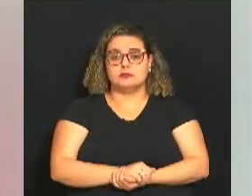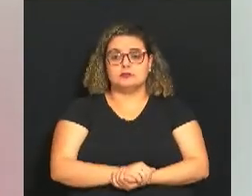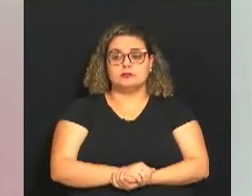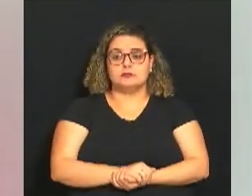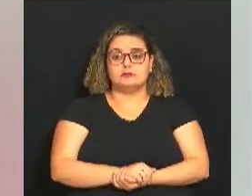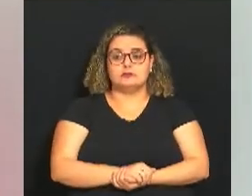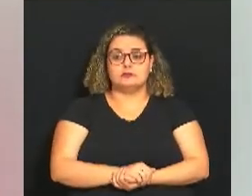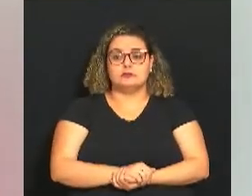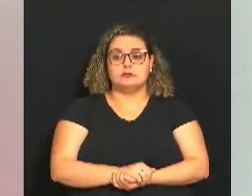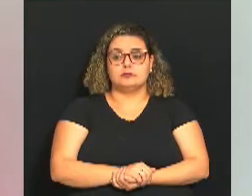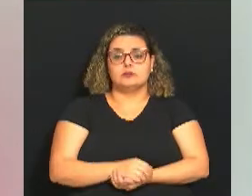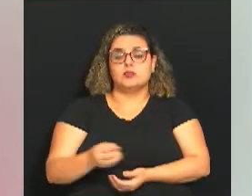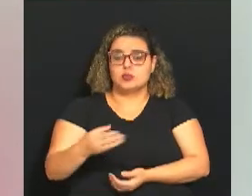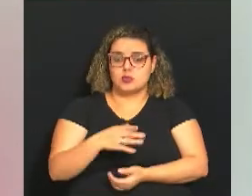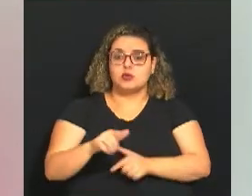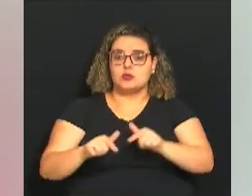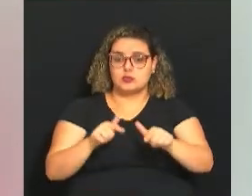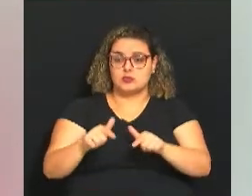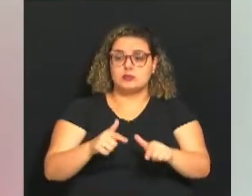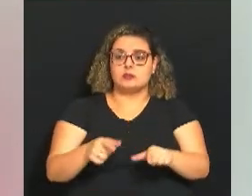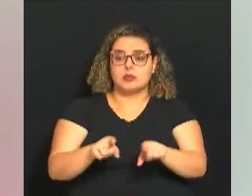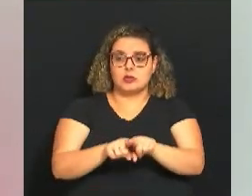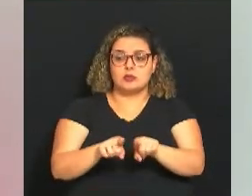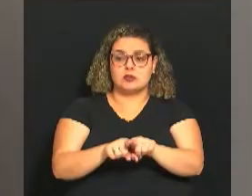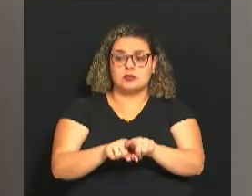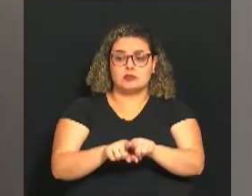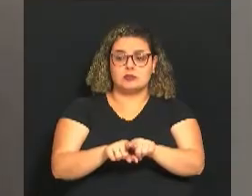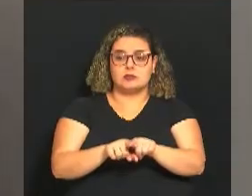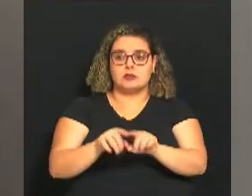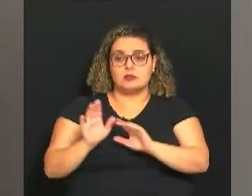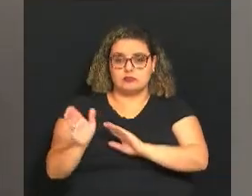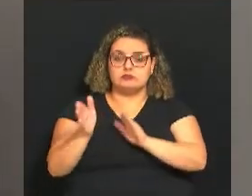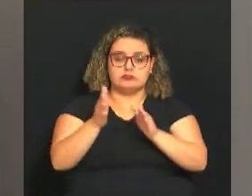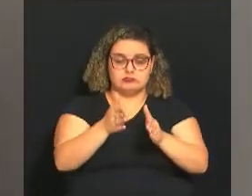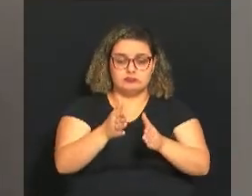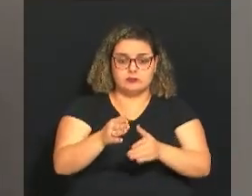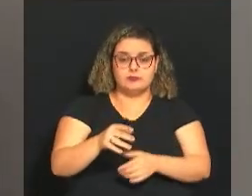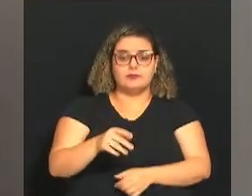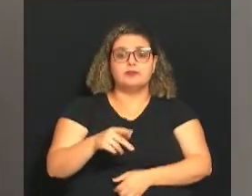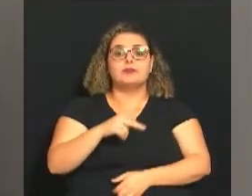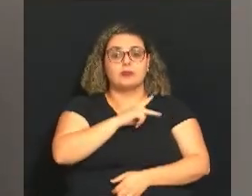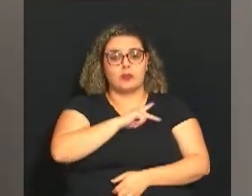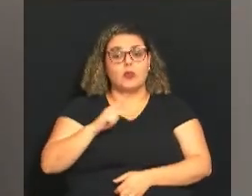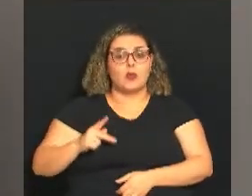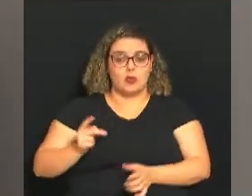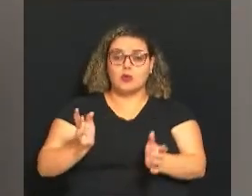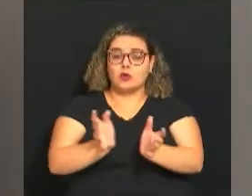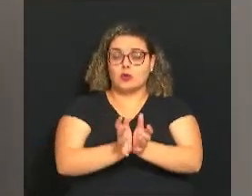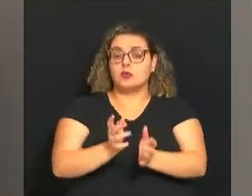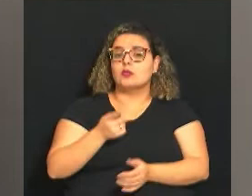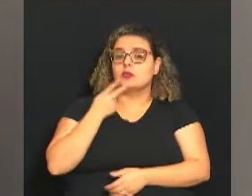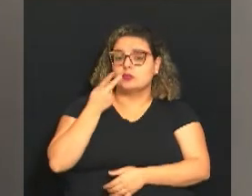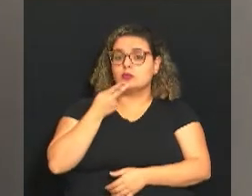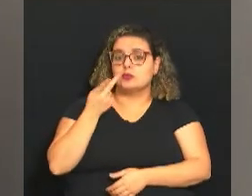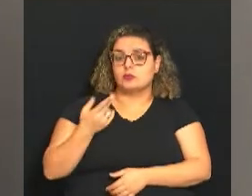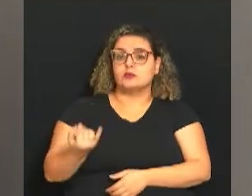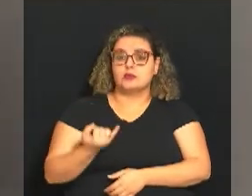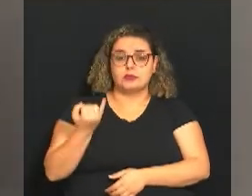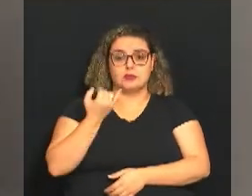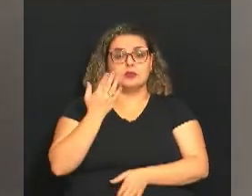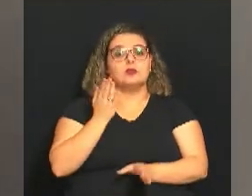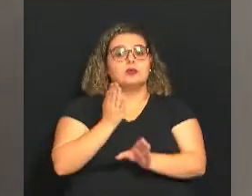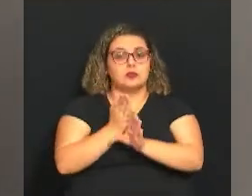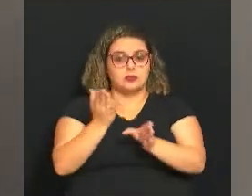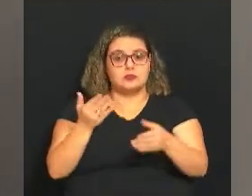dos novos empregos que estão surgindo também vão muito nessa linha. O presidente da comissão salientou a importância de encontros como este,